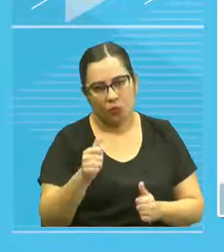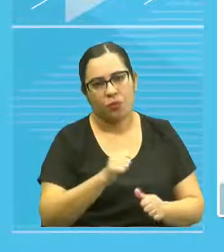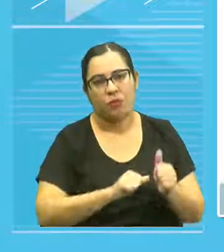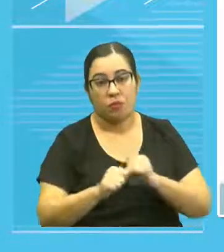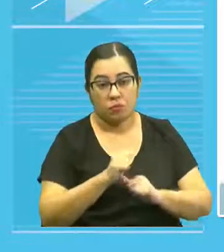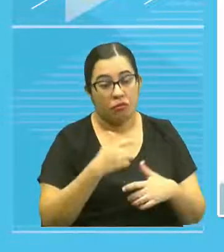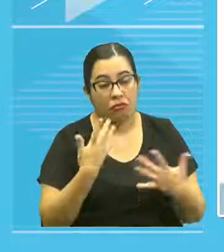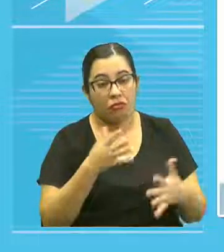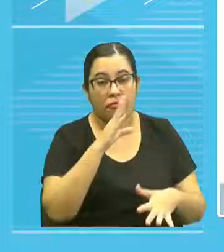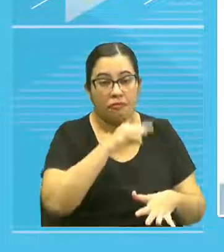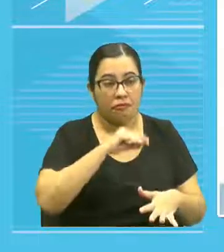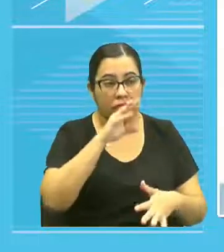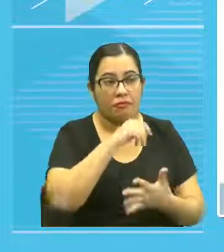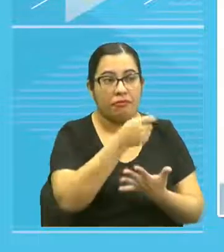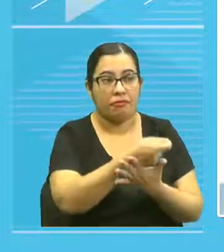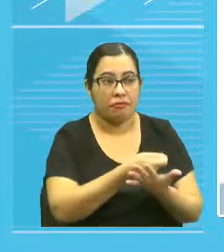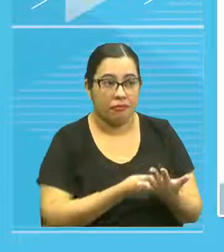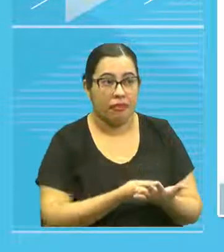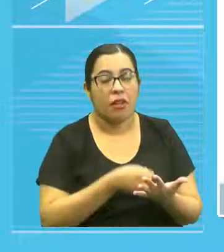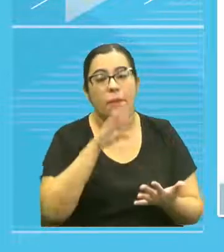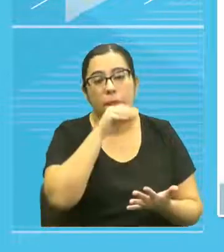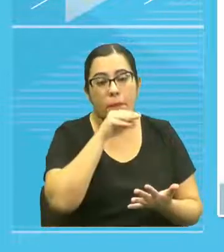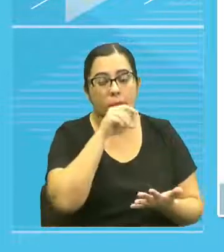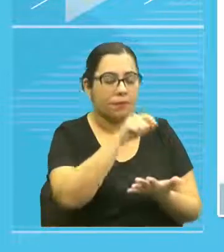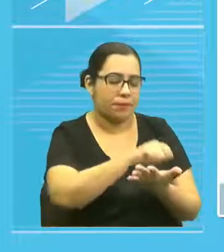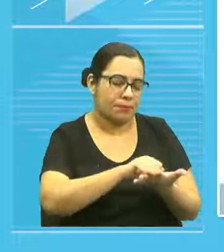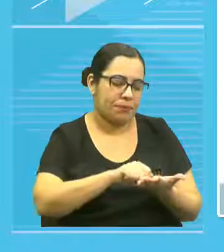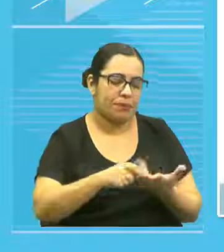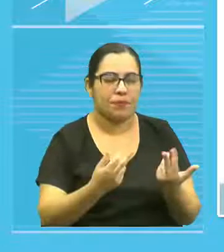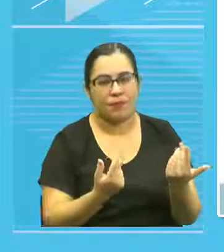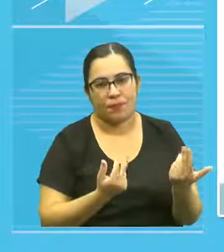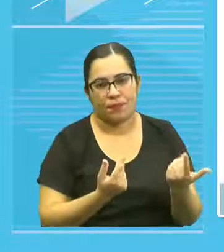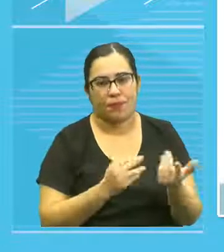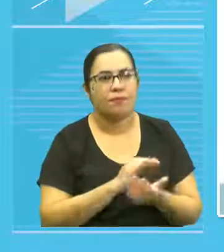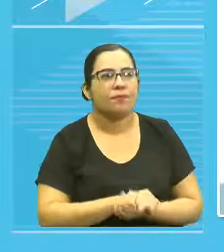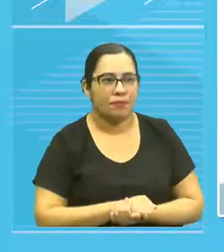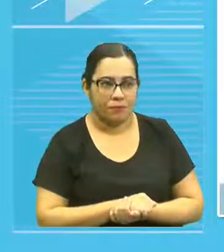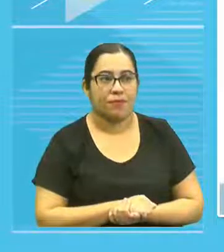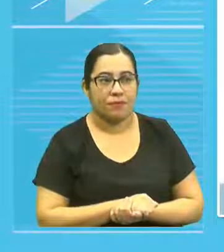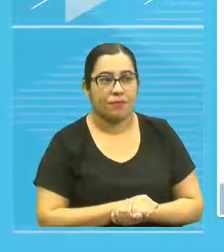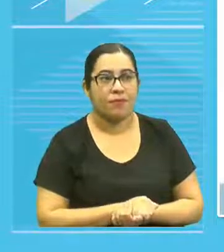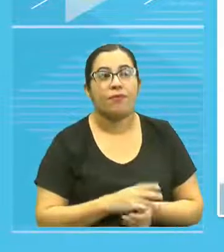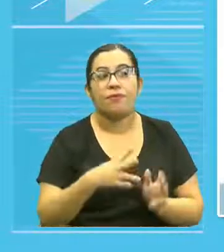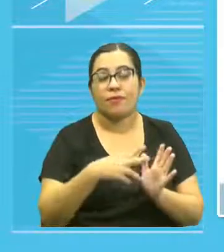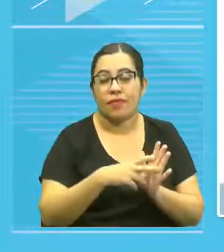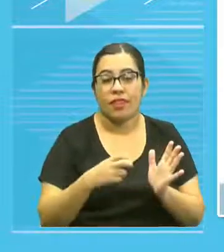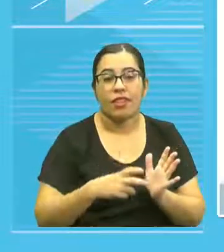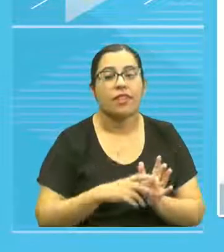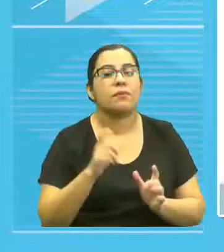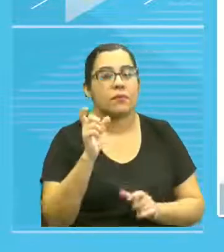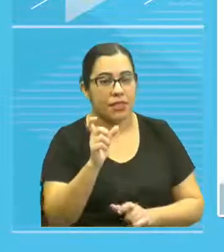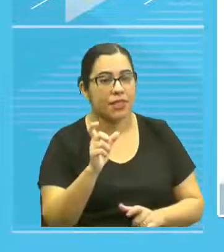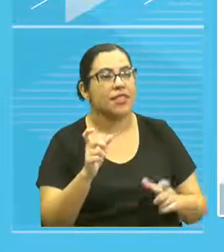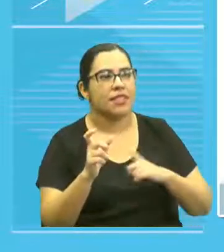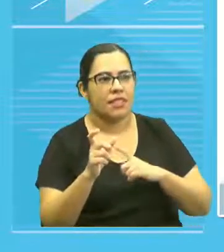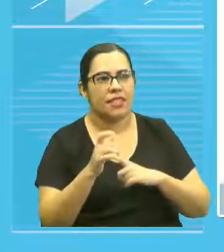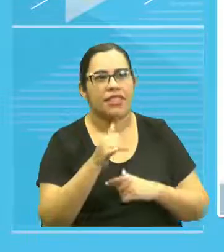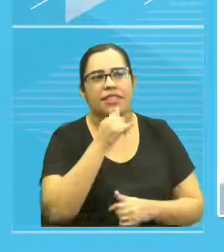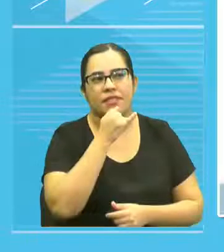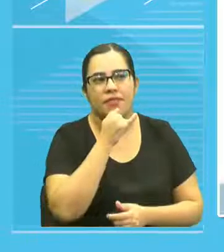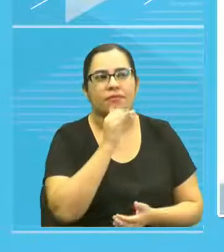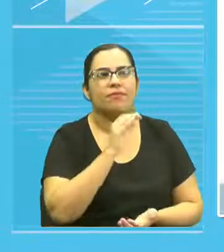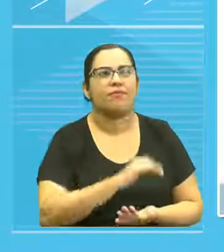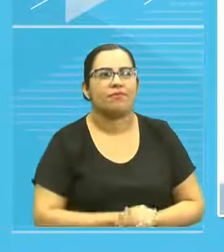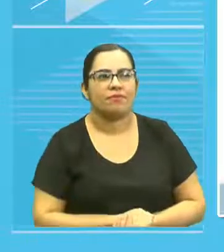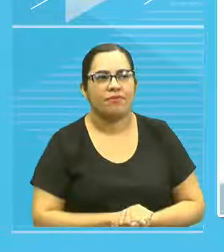para dentro do texto escreve conforme fala a escolha vocabular a palavra existe Hoje eu dei um exemplo